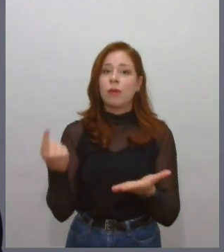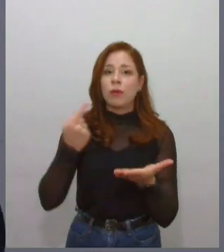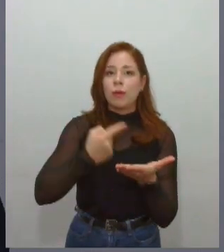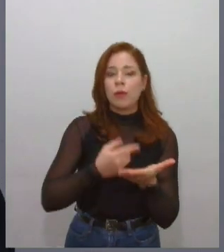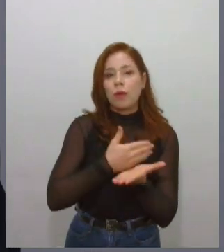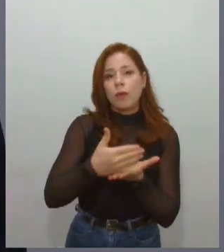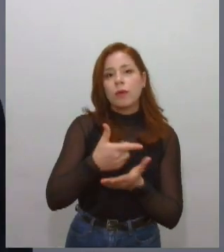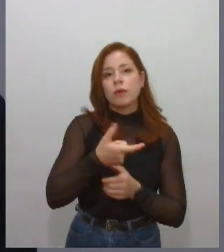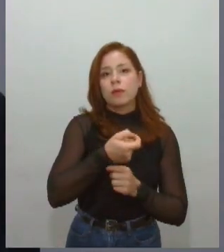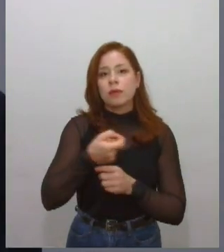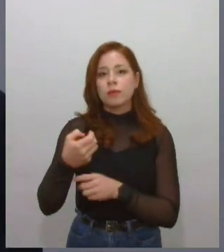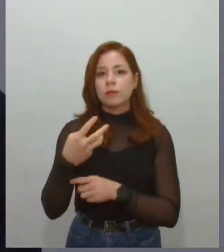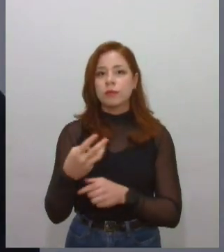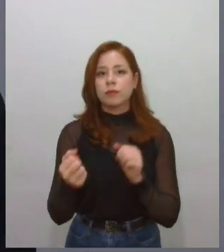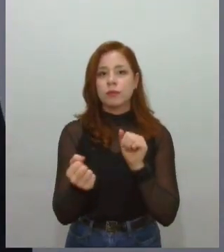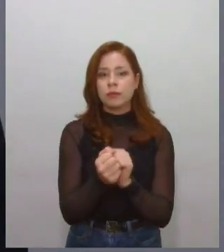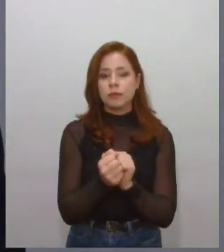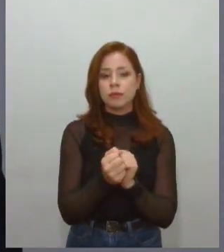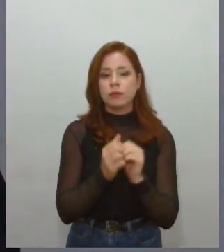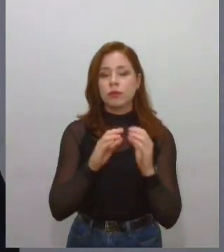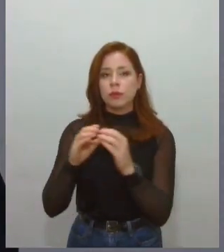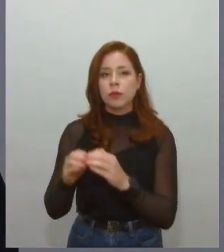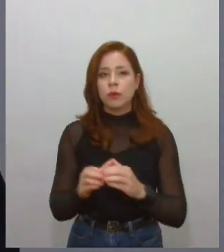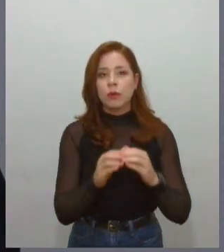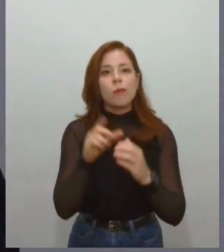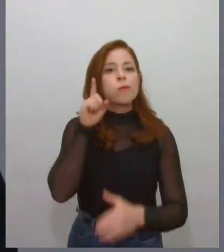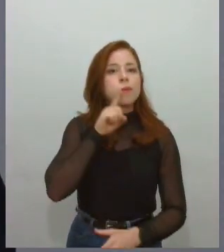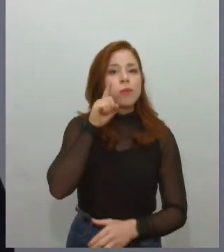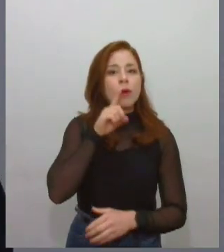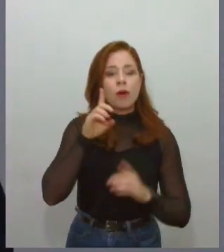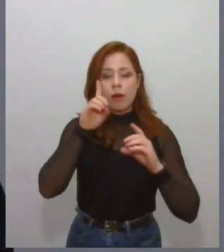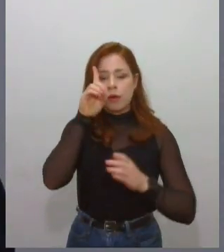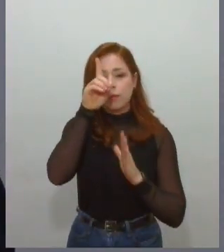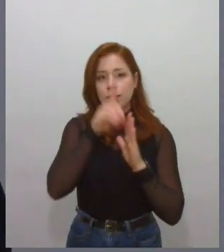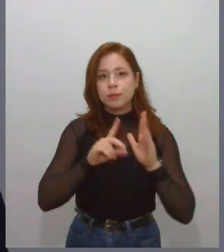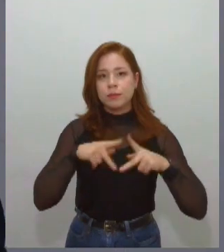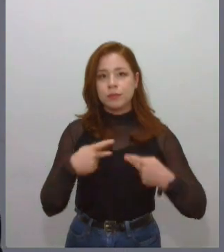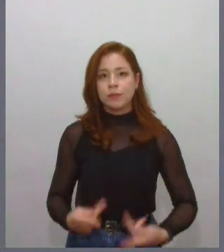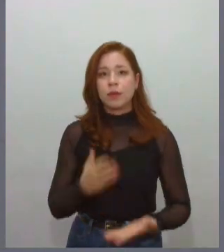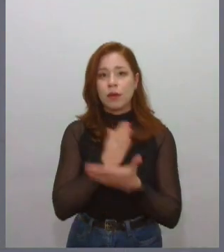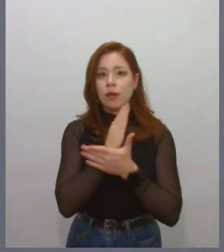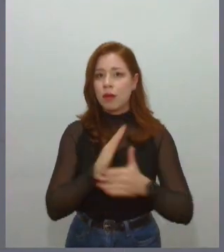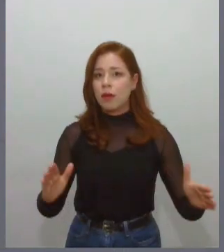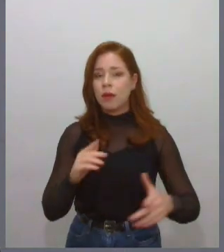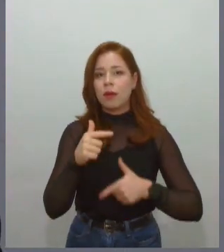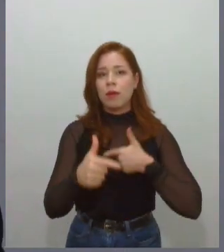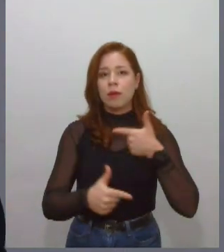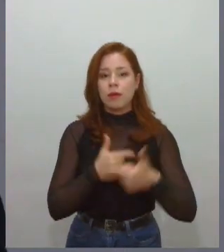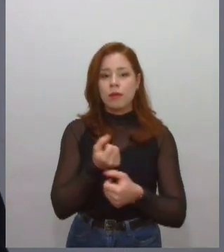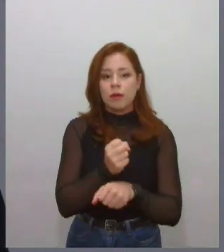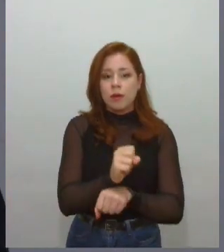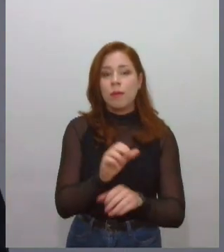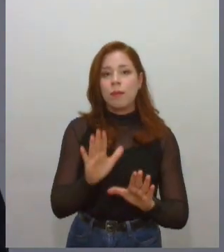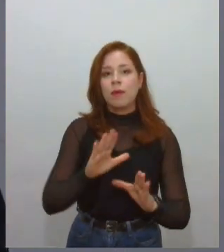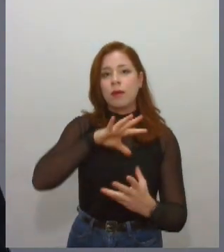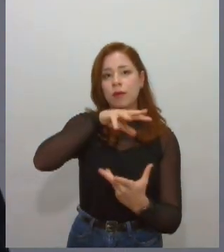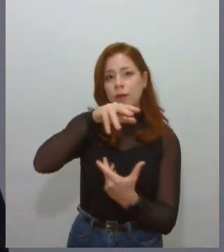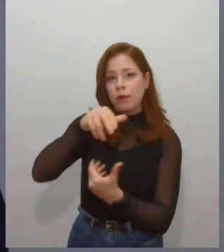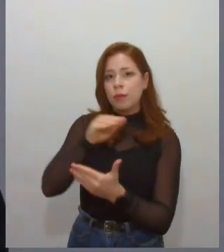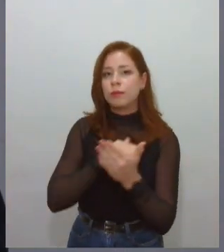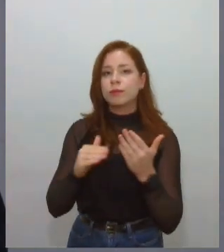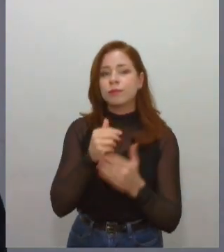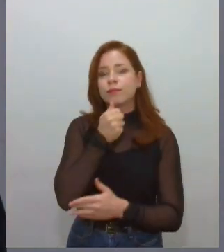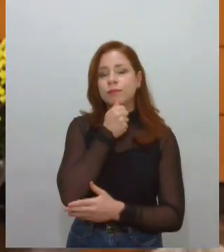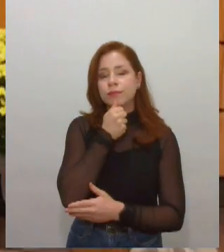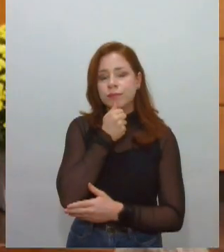à Comissão Interamericana de Direitos Humanos de erradicar o trabalho escravo, mas o mundo todo vive ainda essa realidade e o